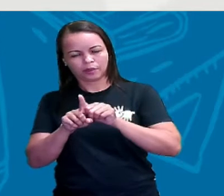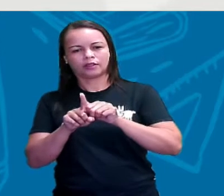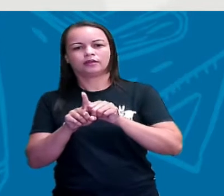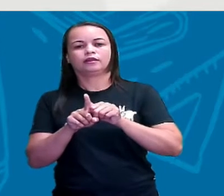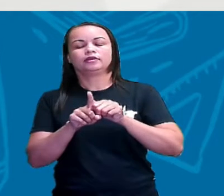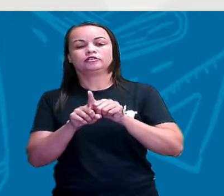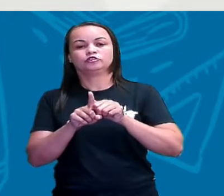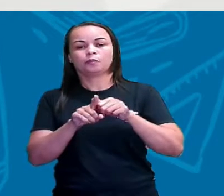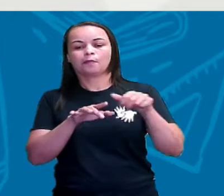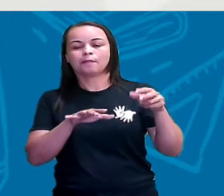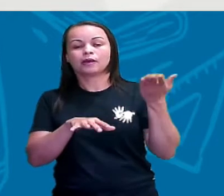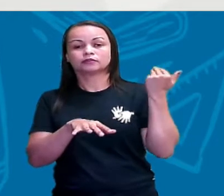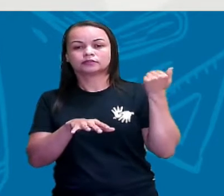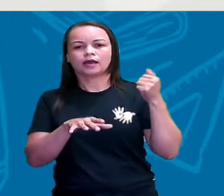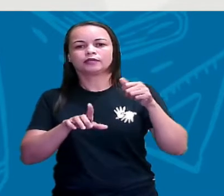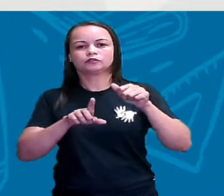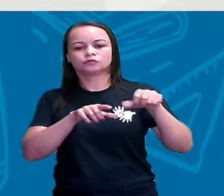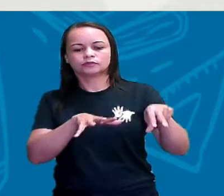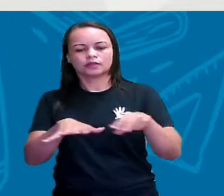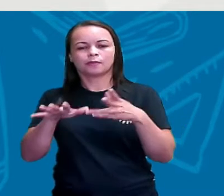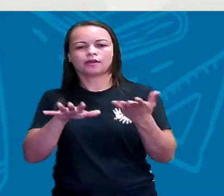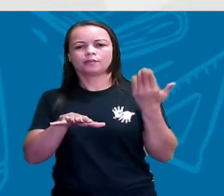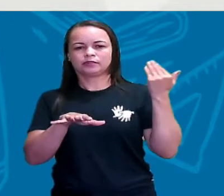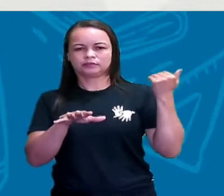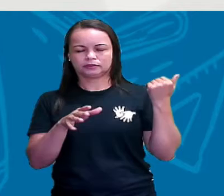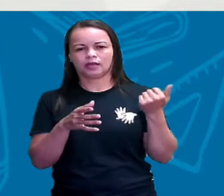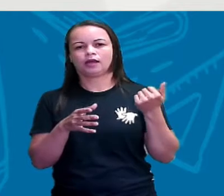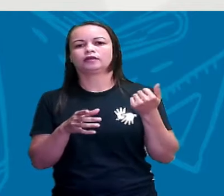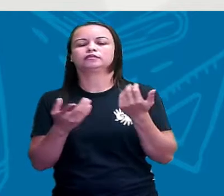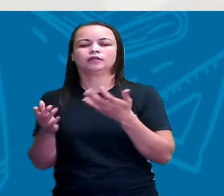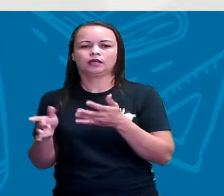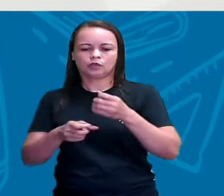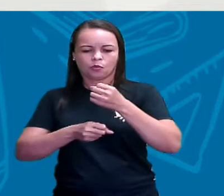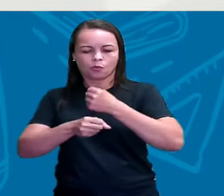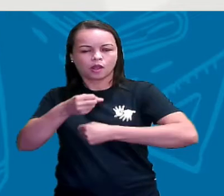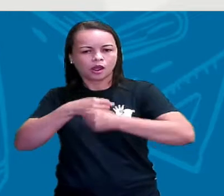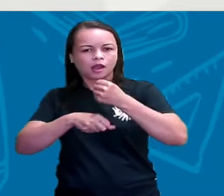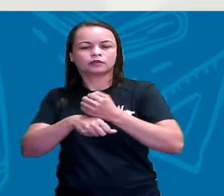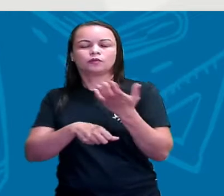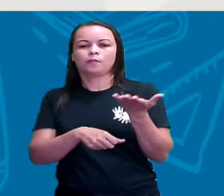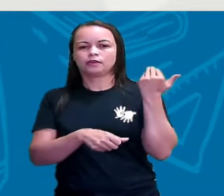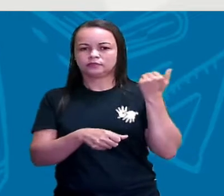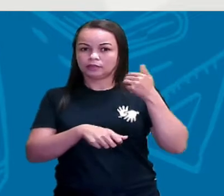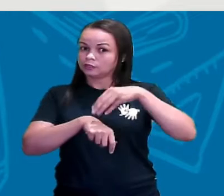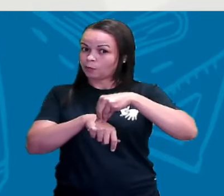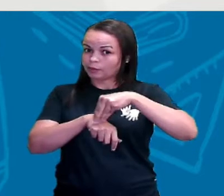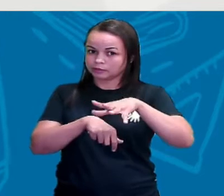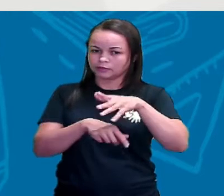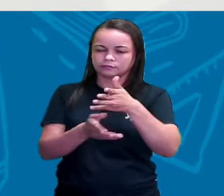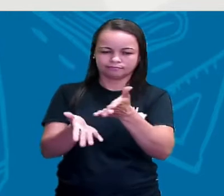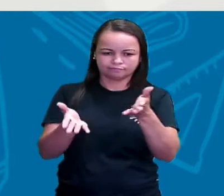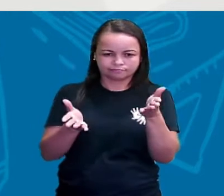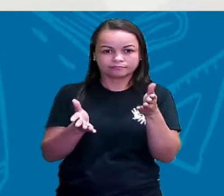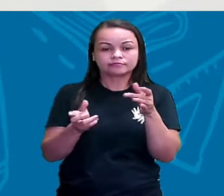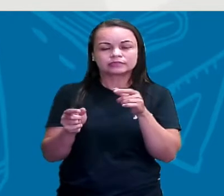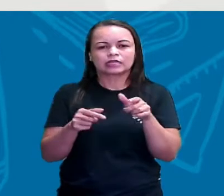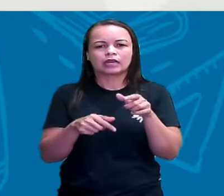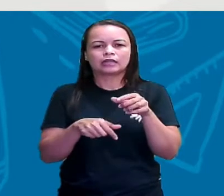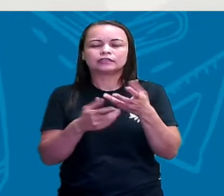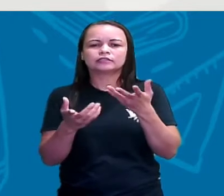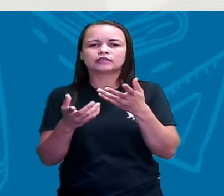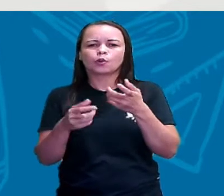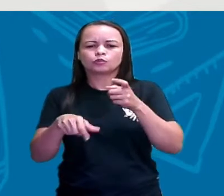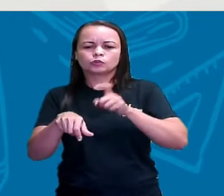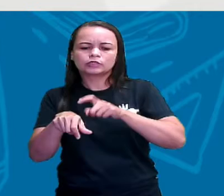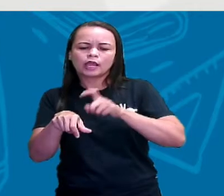last month. Ano passado, last year. Então, dicas aí dessas expressões temporais. Ela está indicando